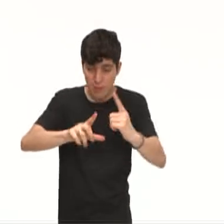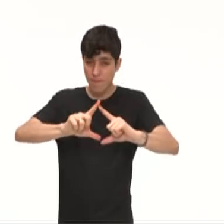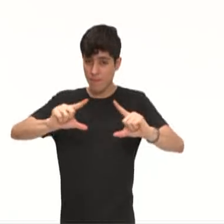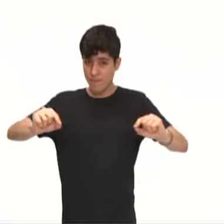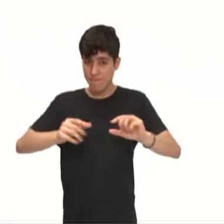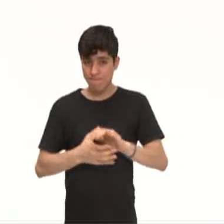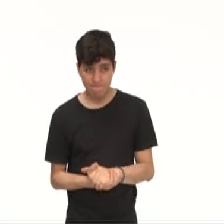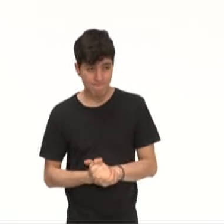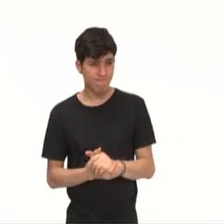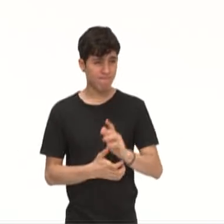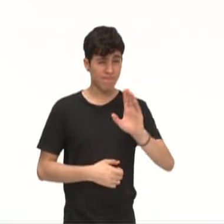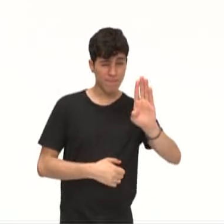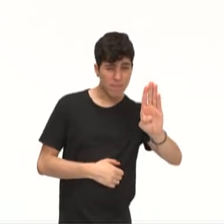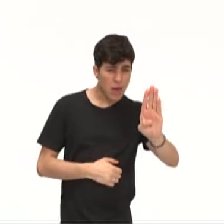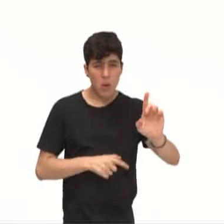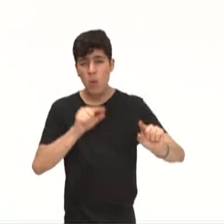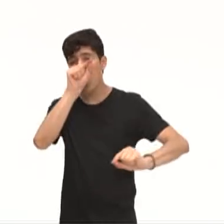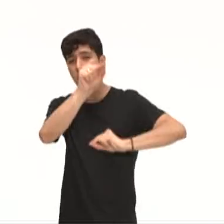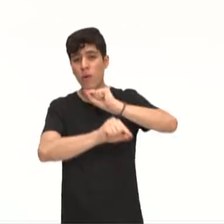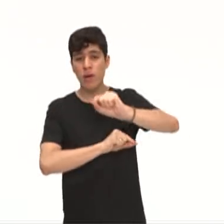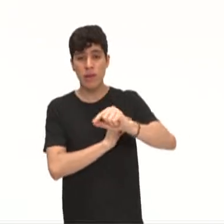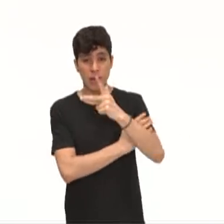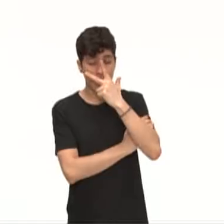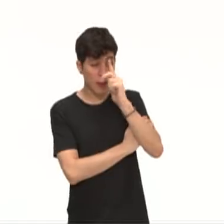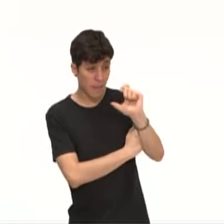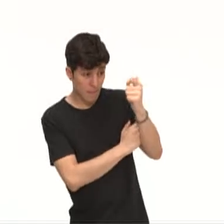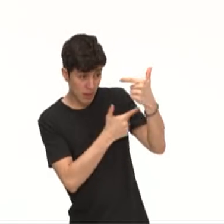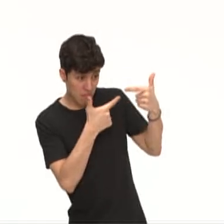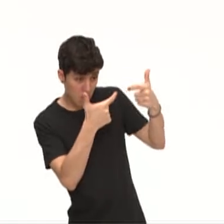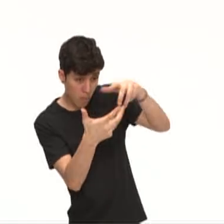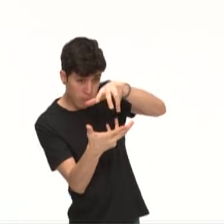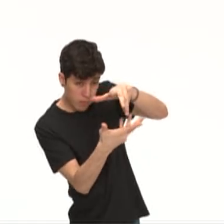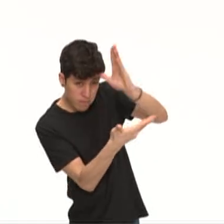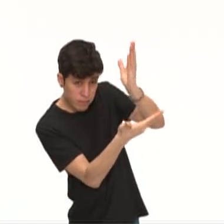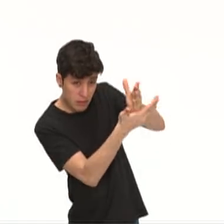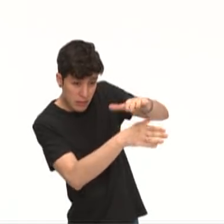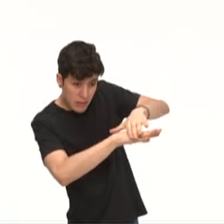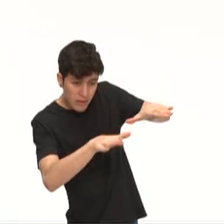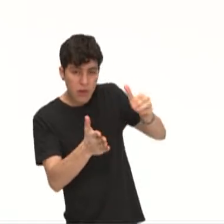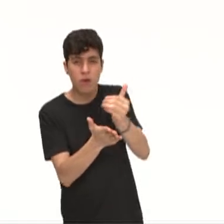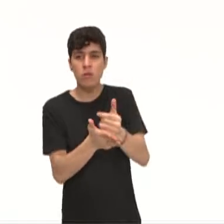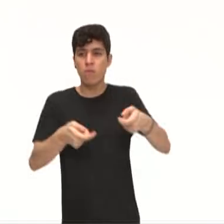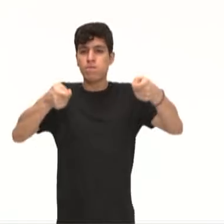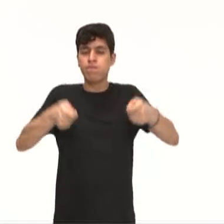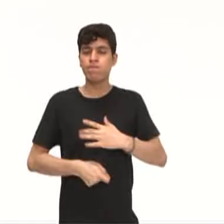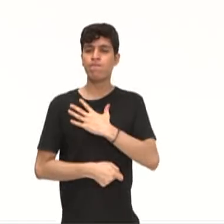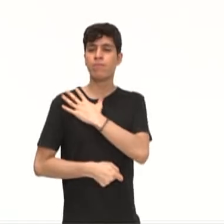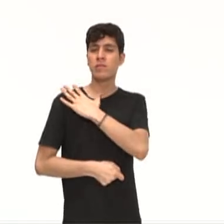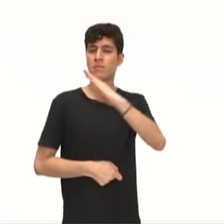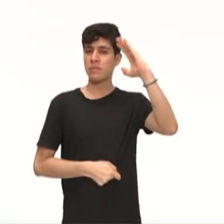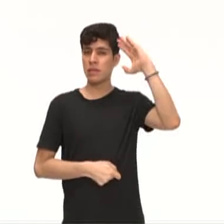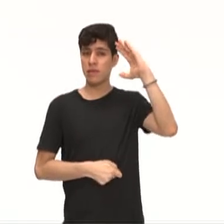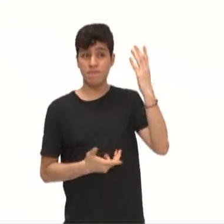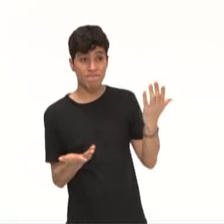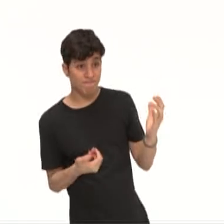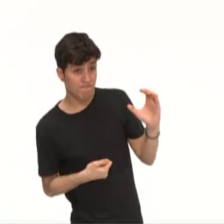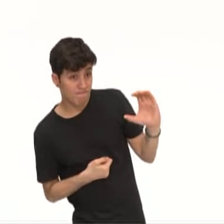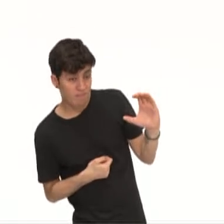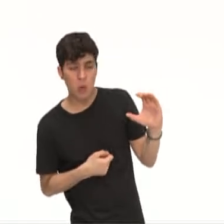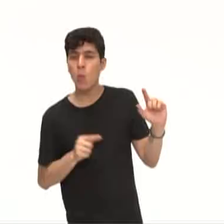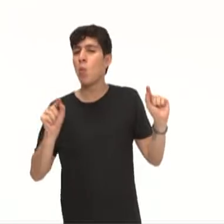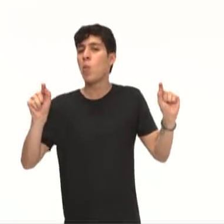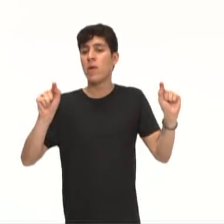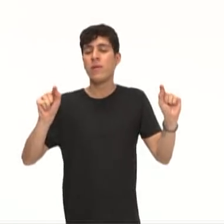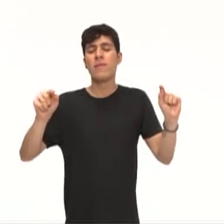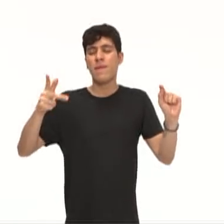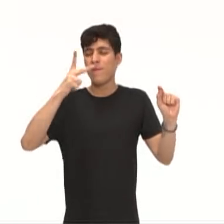Brasília. Alternativa B, fim da Primeira Guerra Mundial e a ditadura militar. Ou alternativa C, a